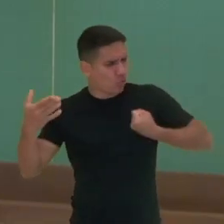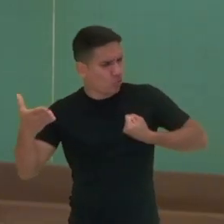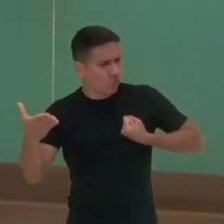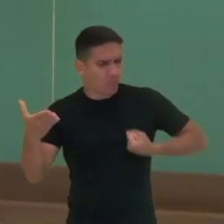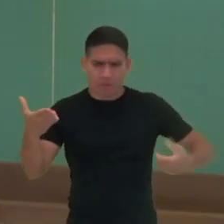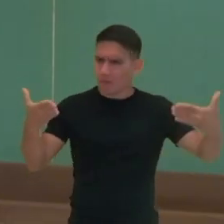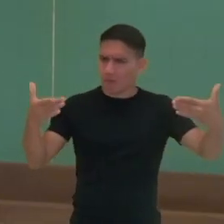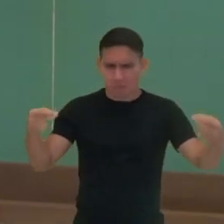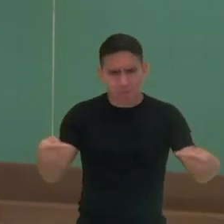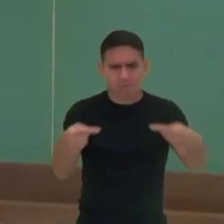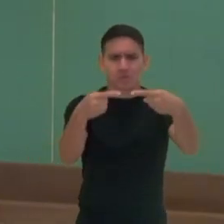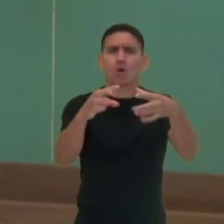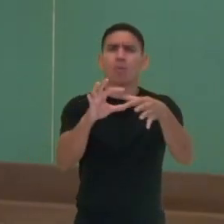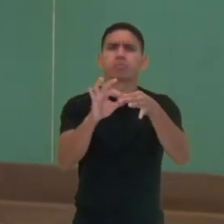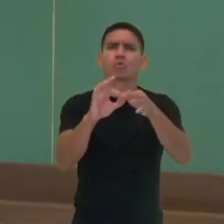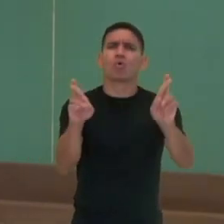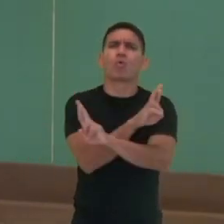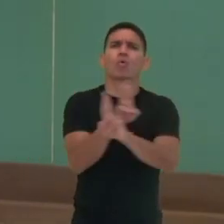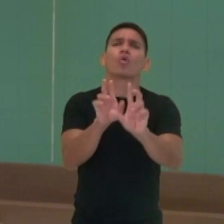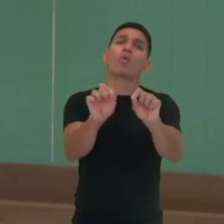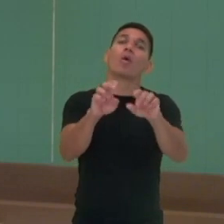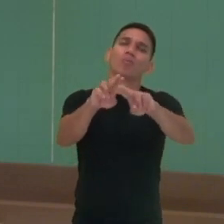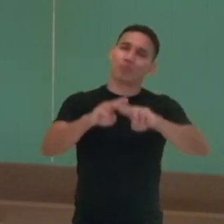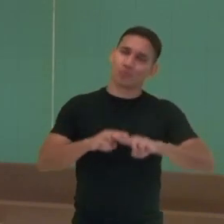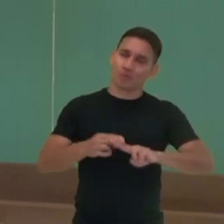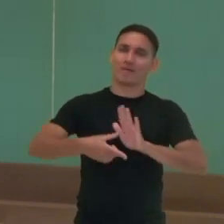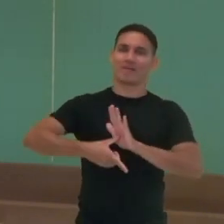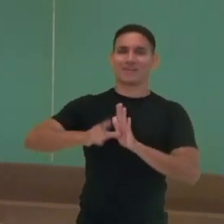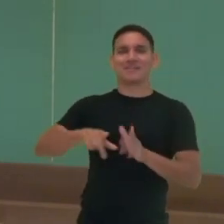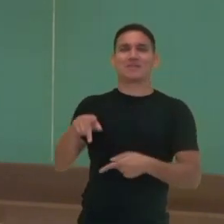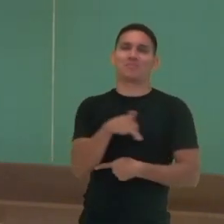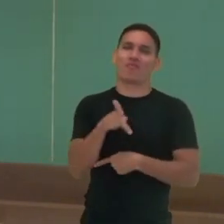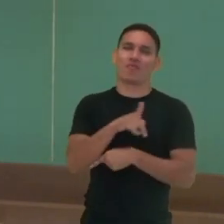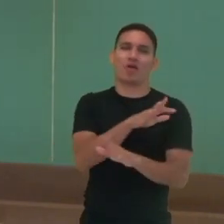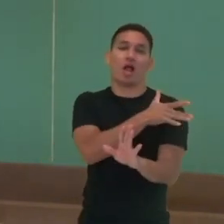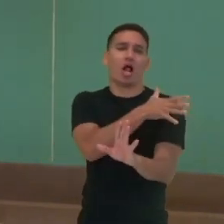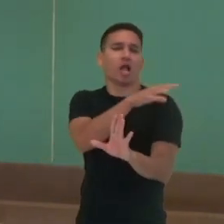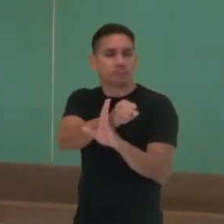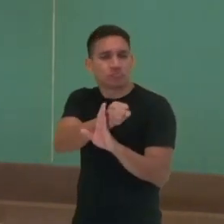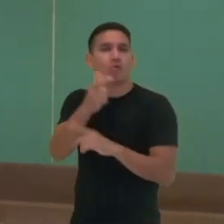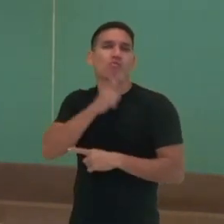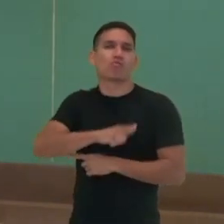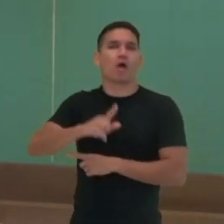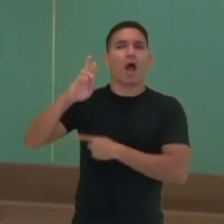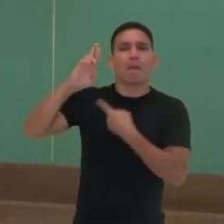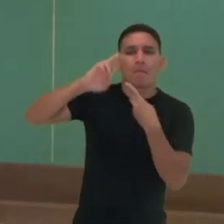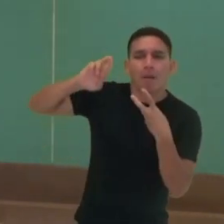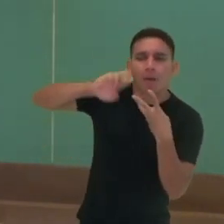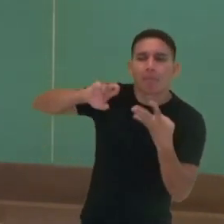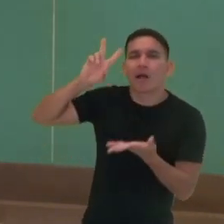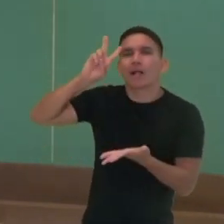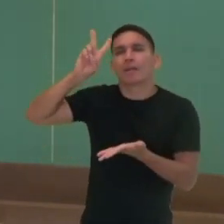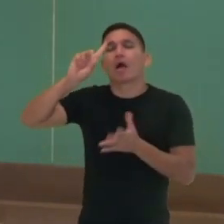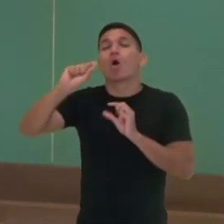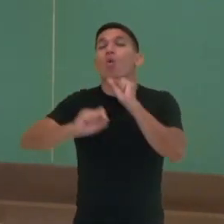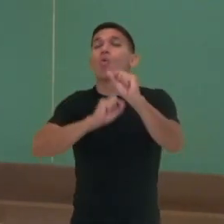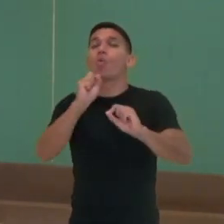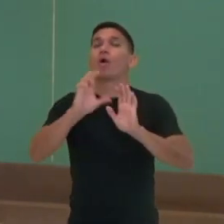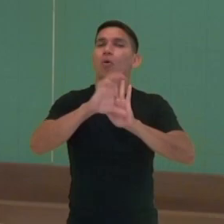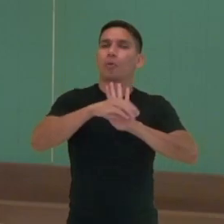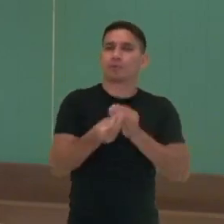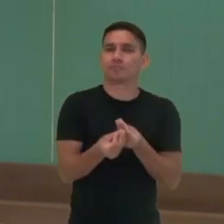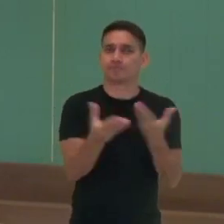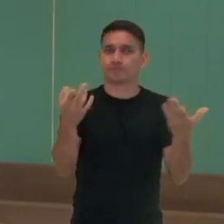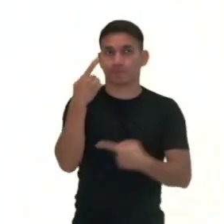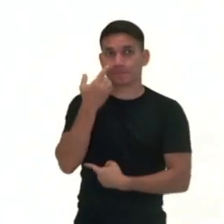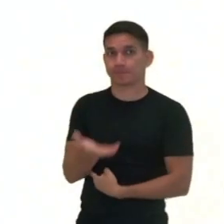proporcionais? Então, por isso, a professora preparou uma revisão aqui, para a gente poder lembrar esses conceitos.